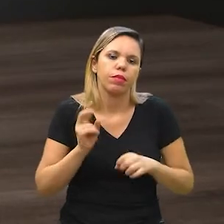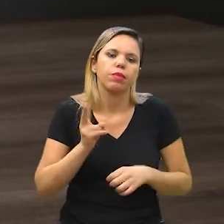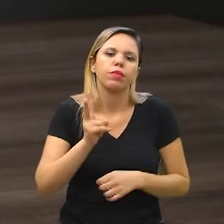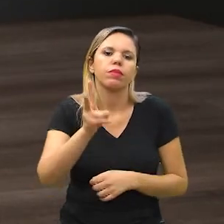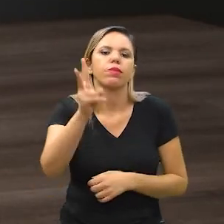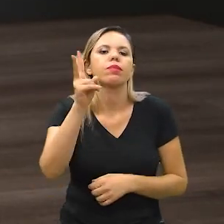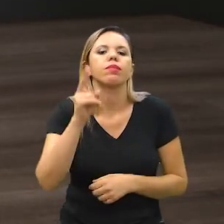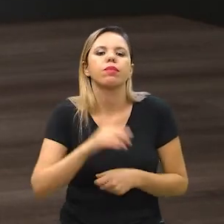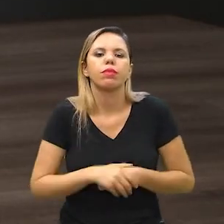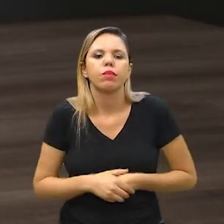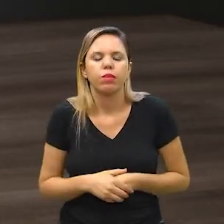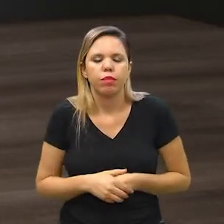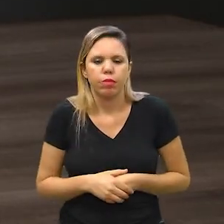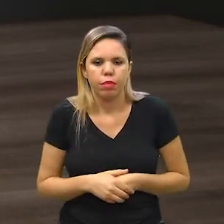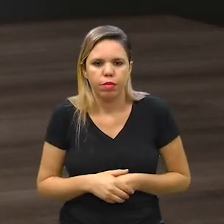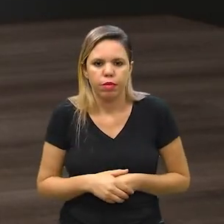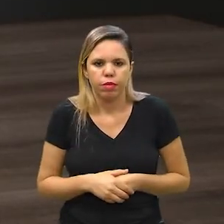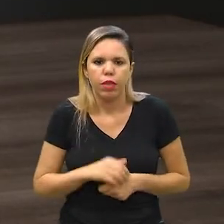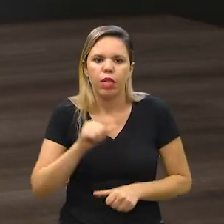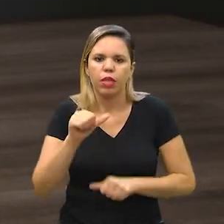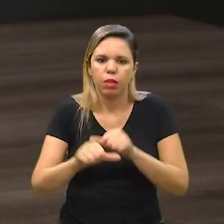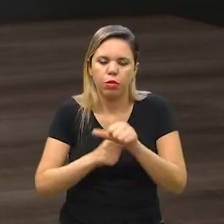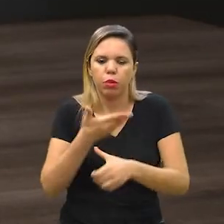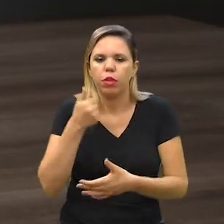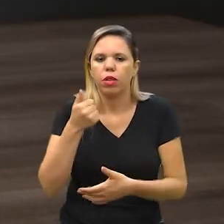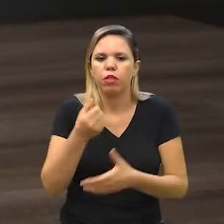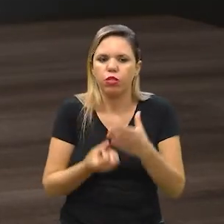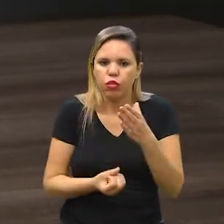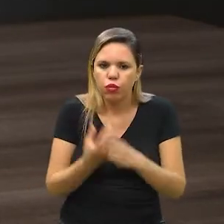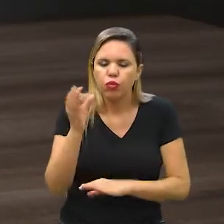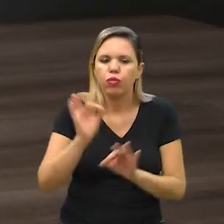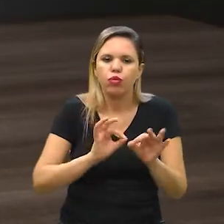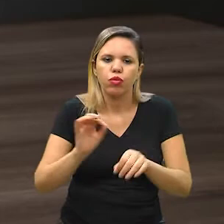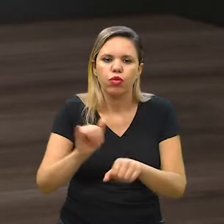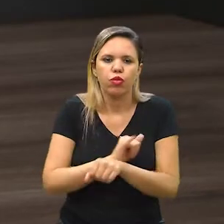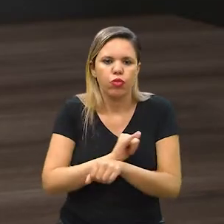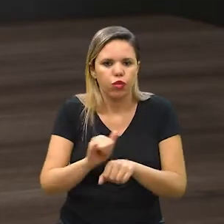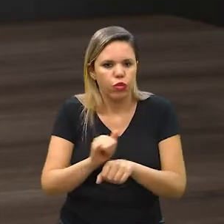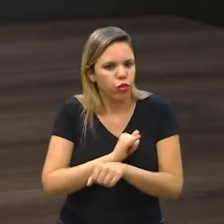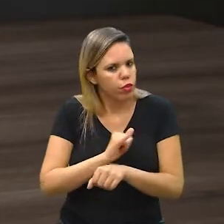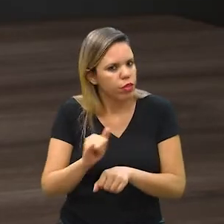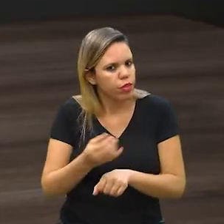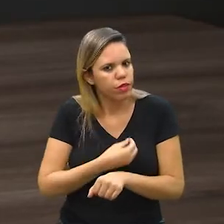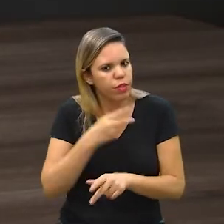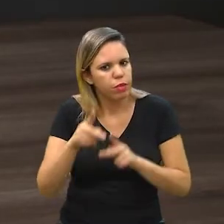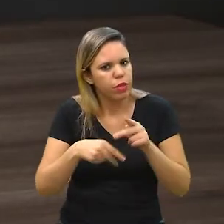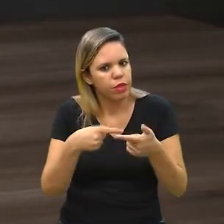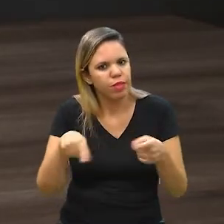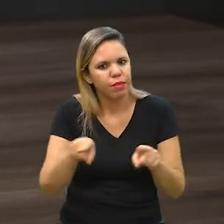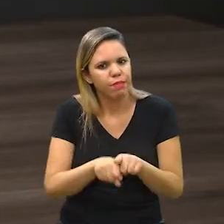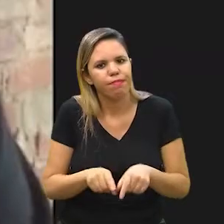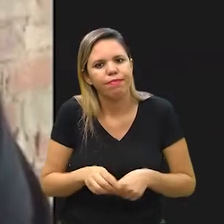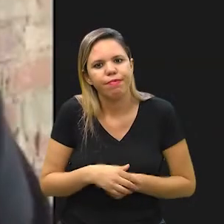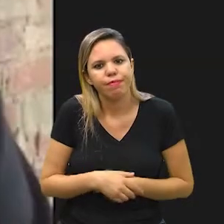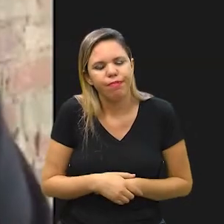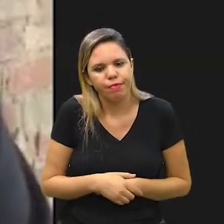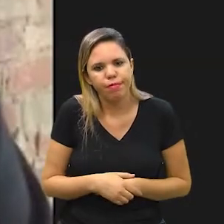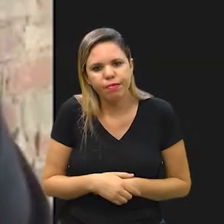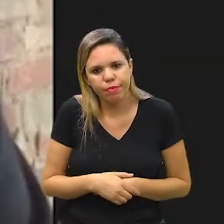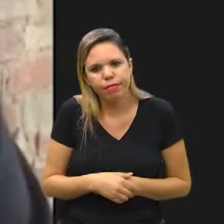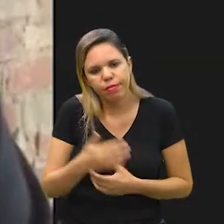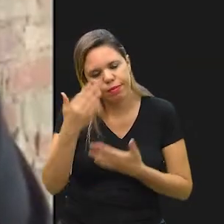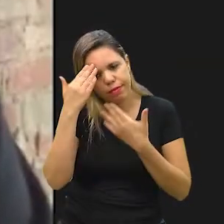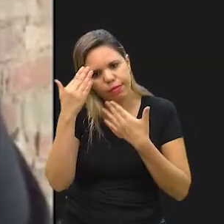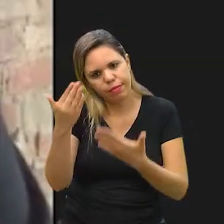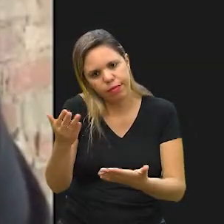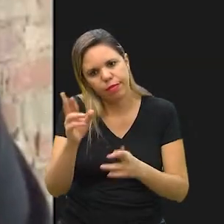continuem com esse impacto aí de se reinventar e muitas vezes reinventar a vida de outras pessoas, né? Eu que